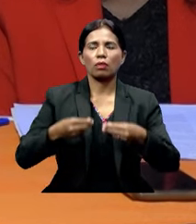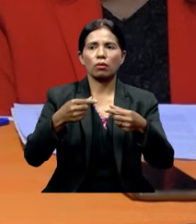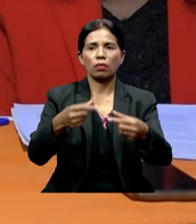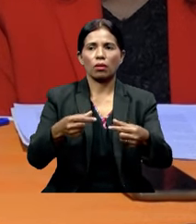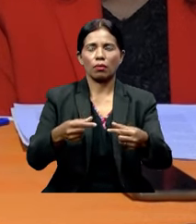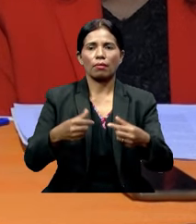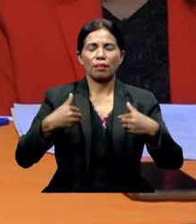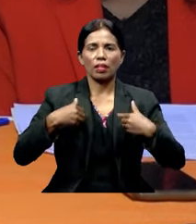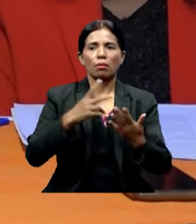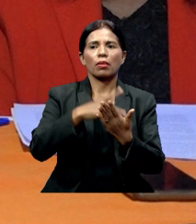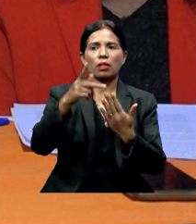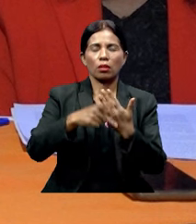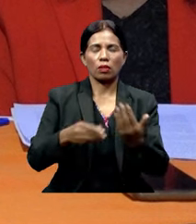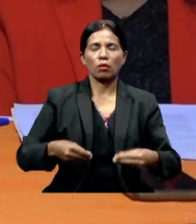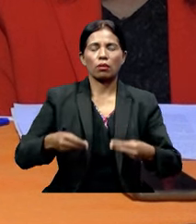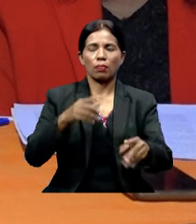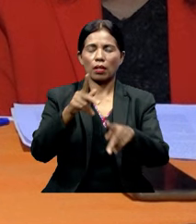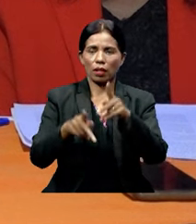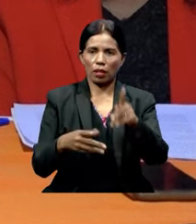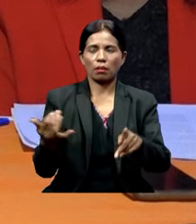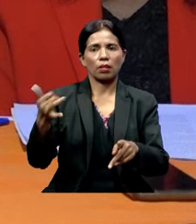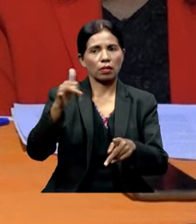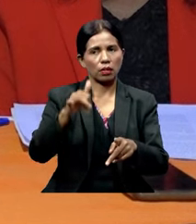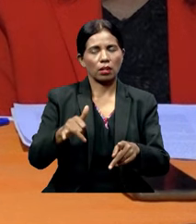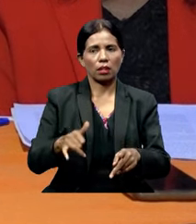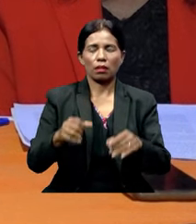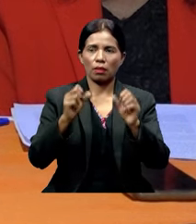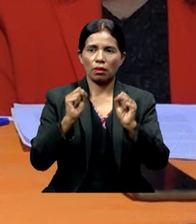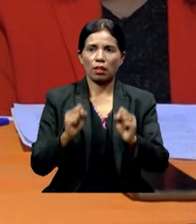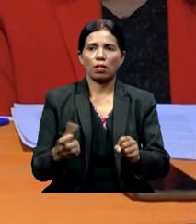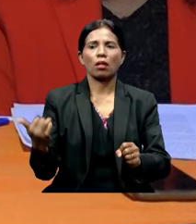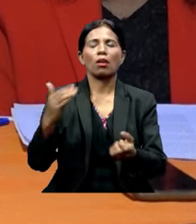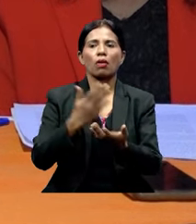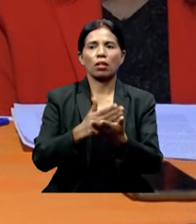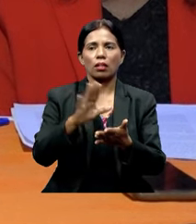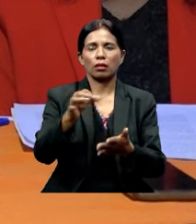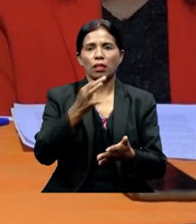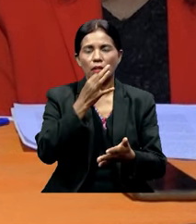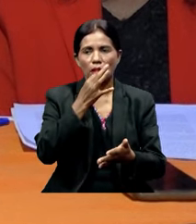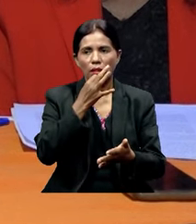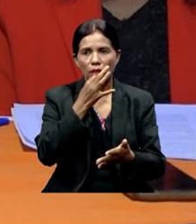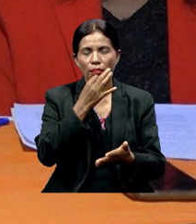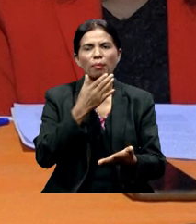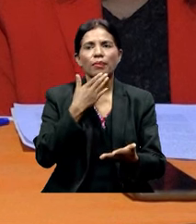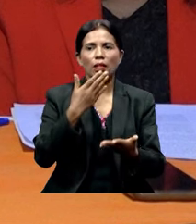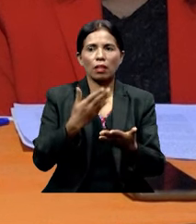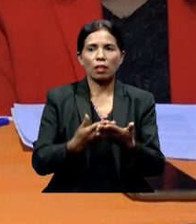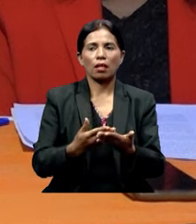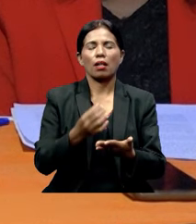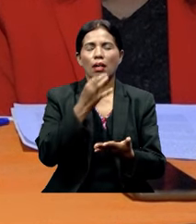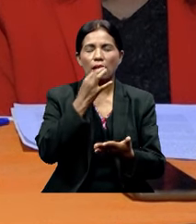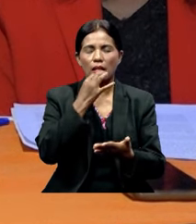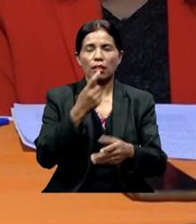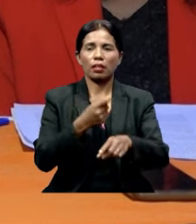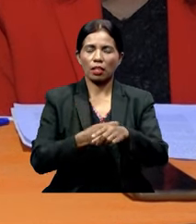ia programa ida ne fo beneficiário sira atu encoraja sira pele menos sira hola netik hahang ne be saudável han durante sira isin